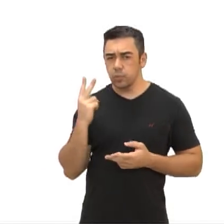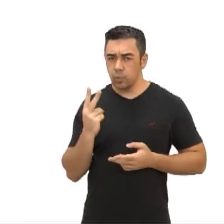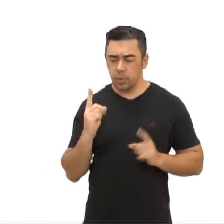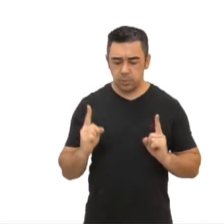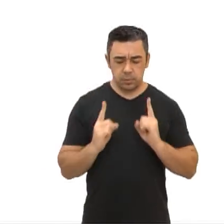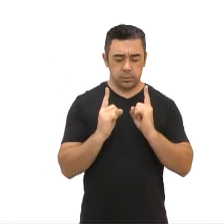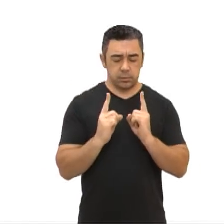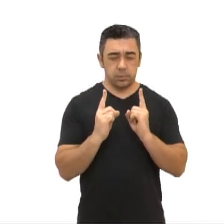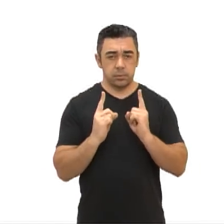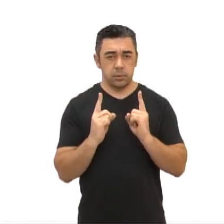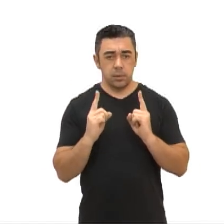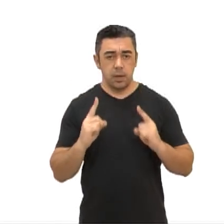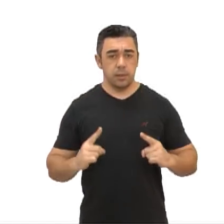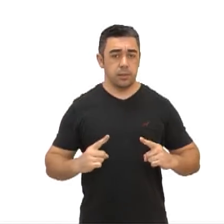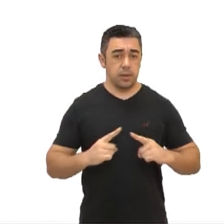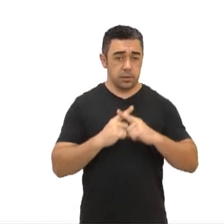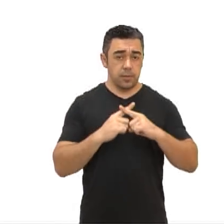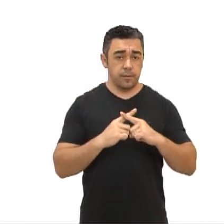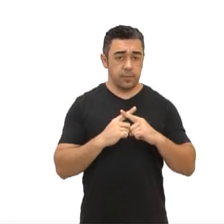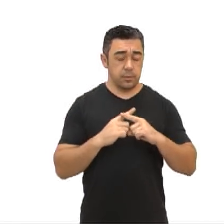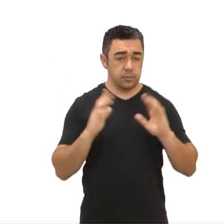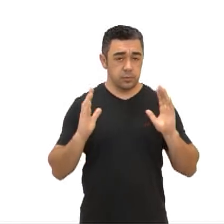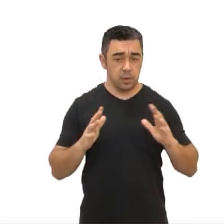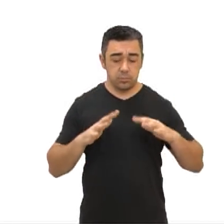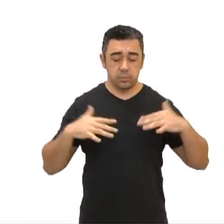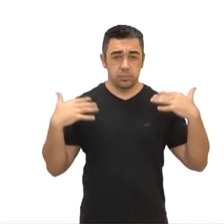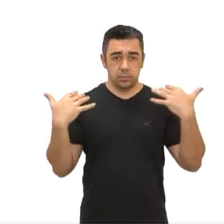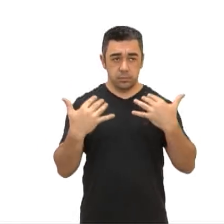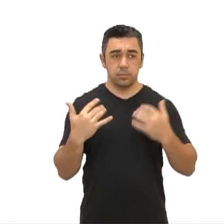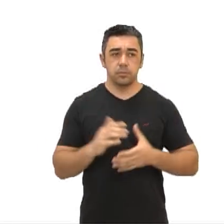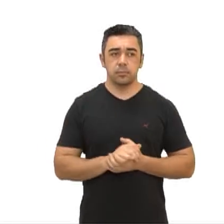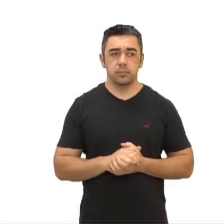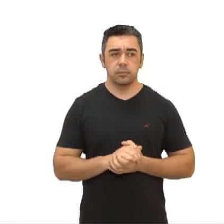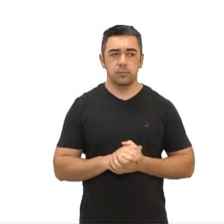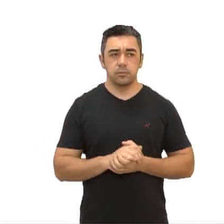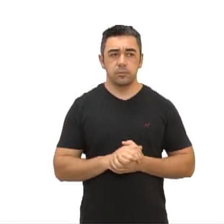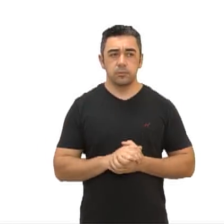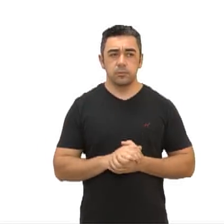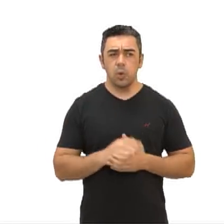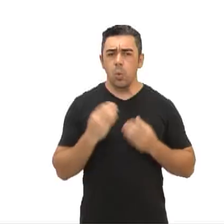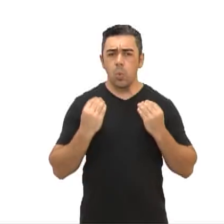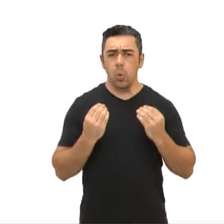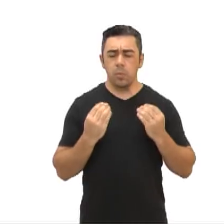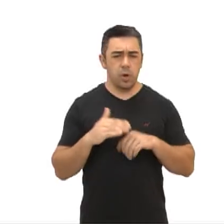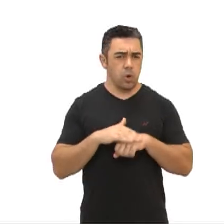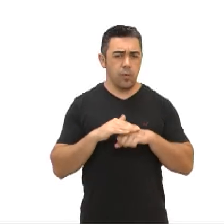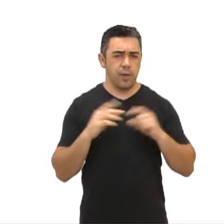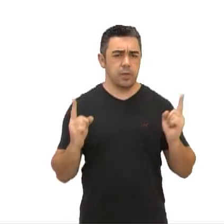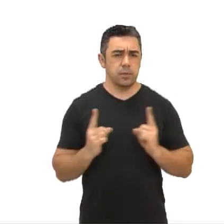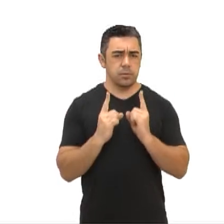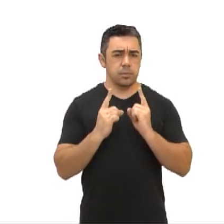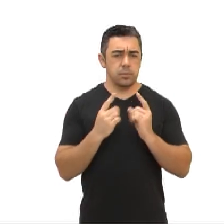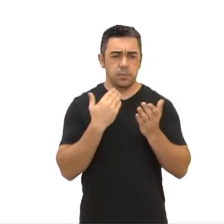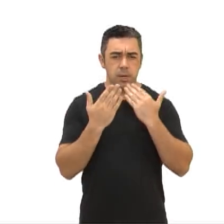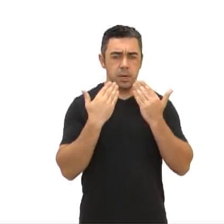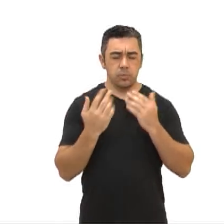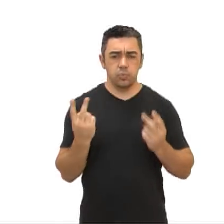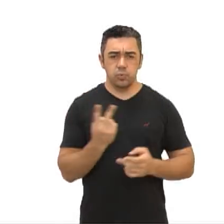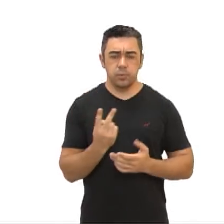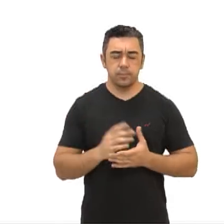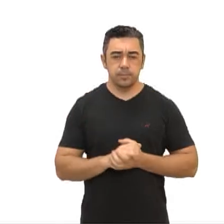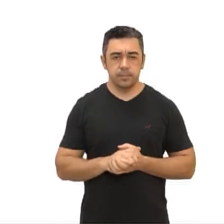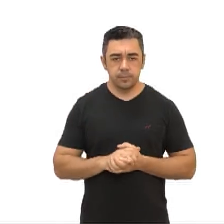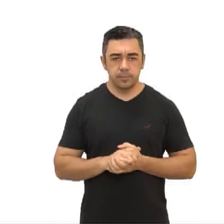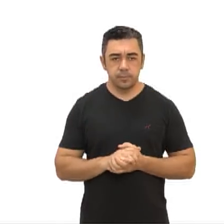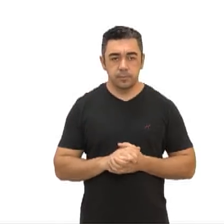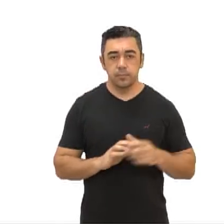Então, agora uma atividade aqui para vocês. Então, eu vou pedir que vocês peguem o caderno, tá? E que vocês respondam